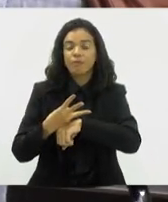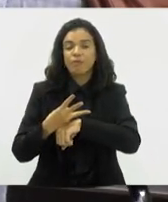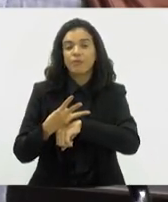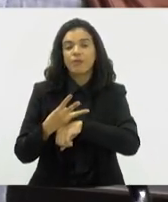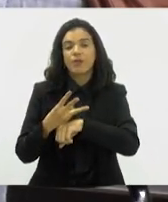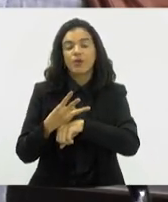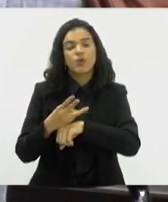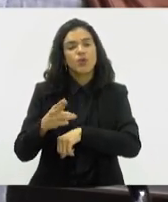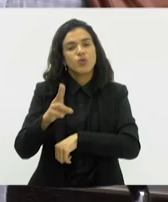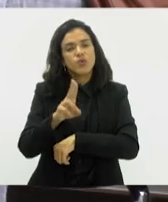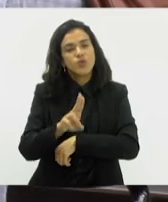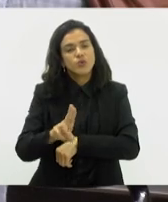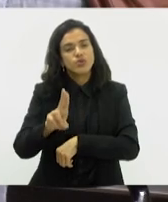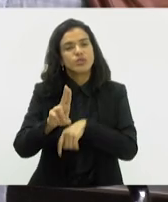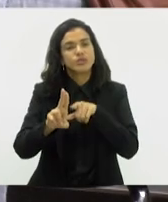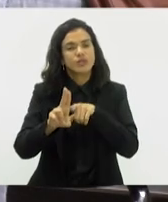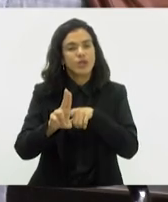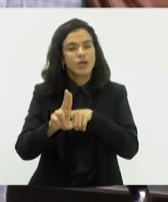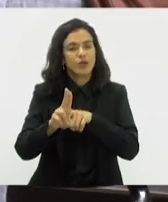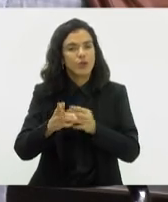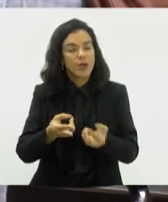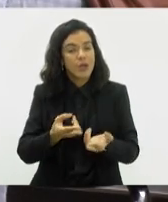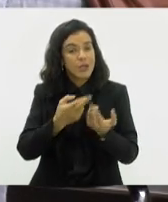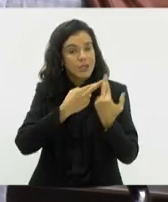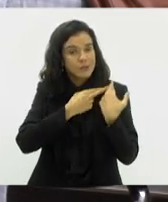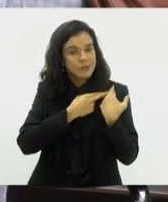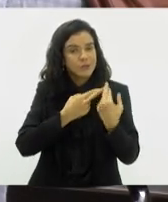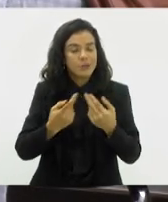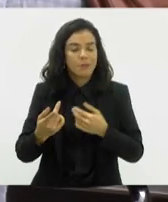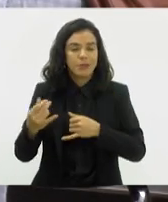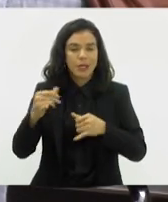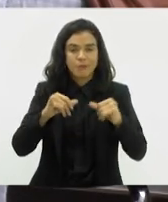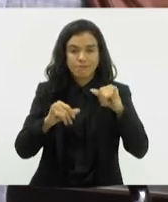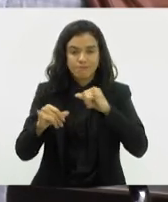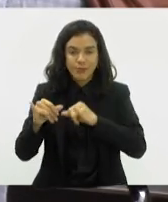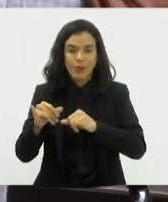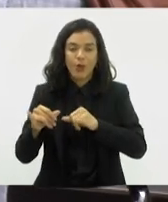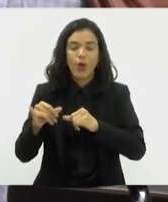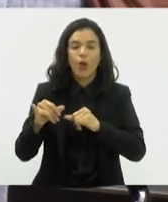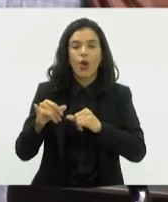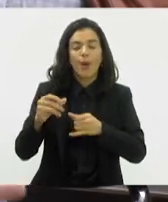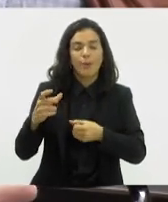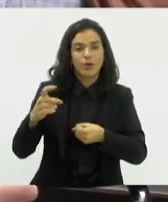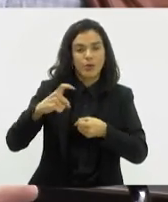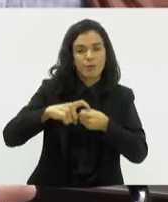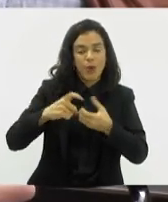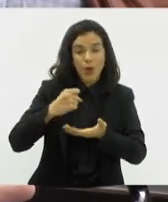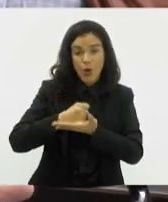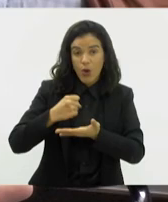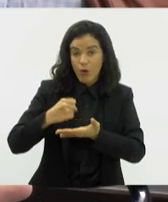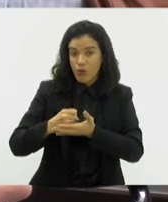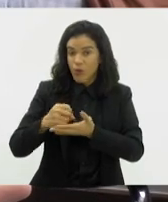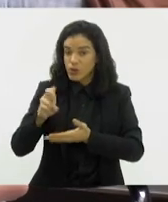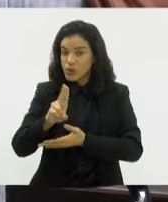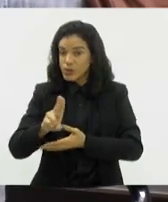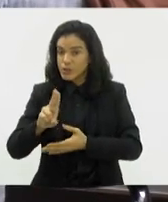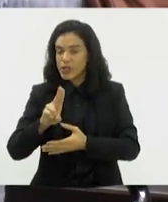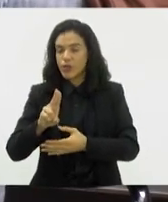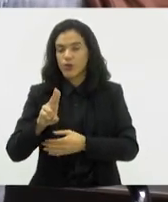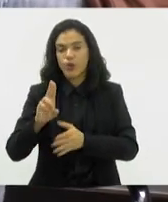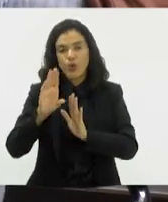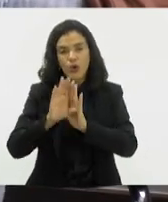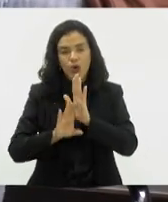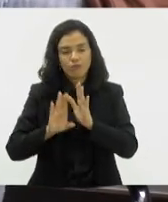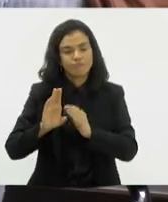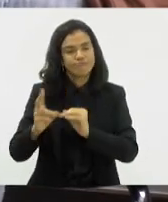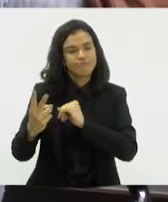da definição de uma atribuição para os laboratórios conveniados e remetendo isso ao Código de Defesa do Consumidor. Né? É um